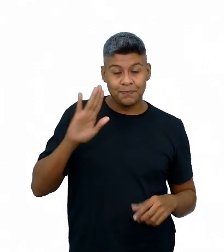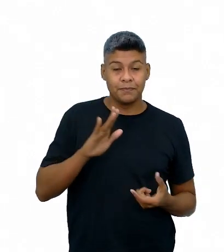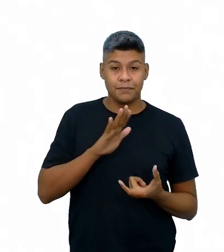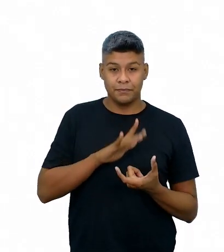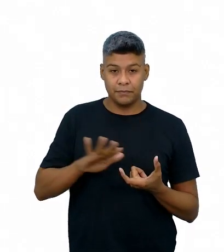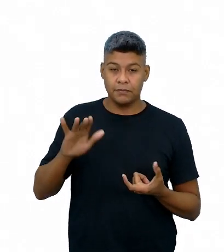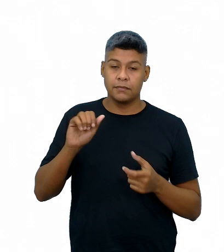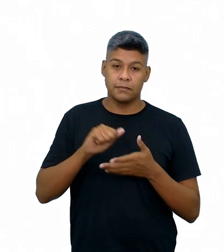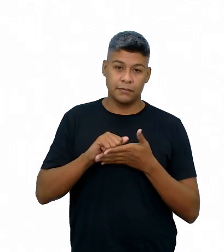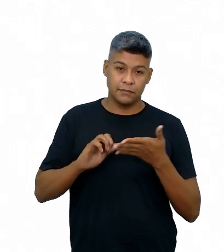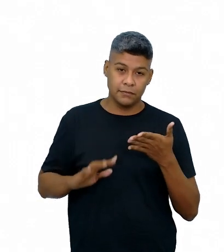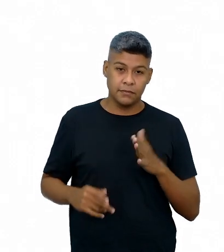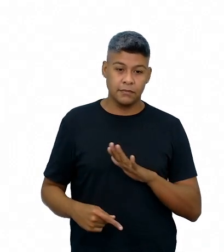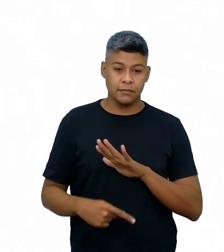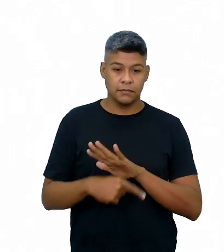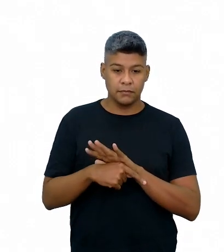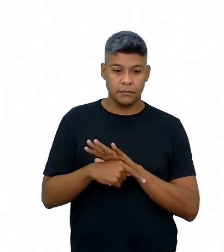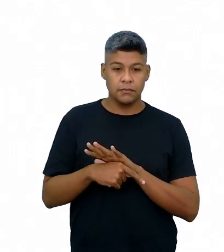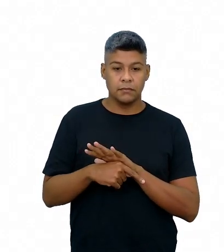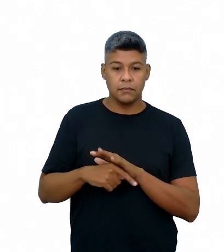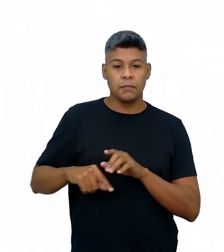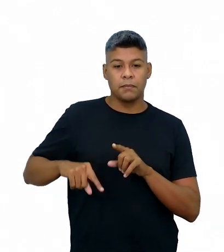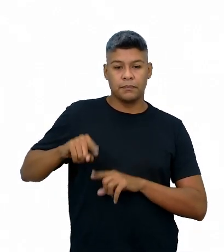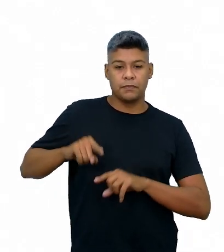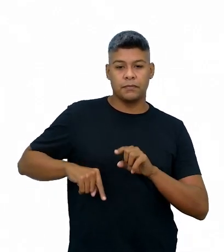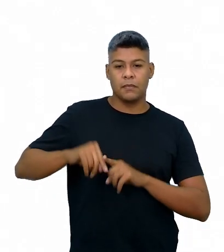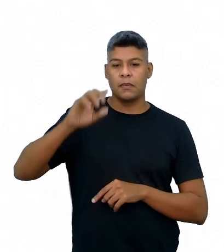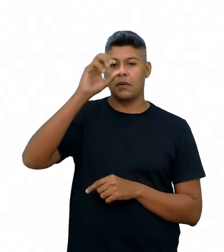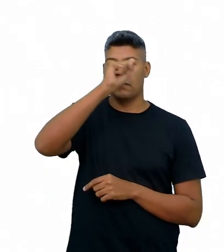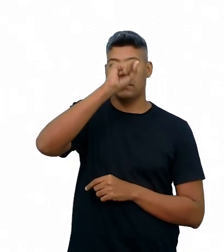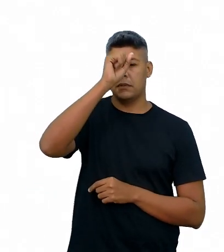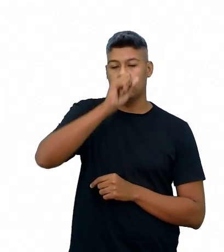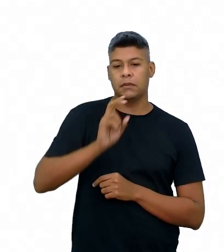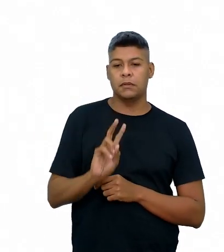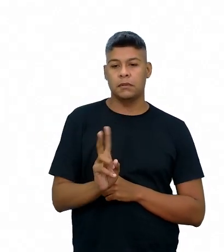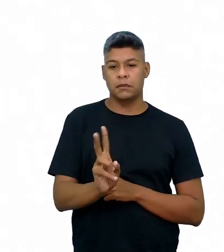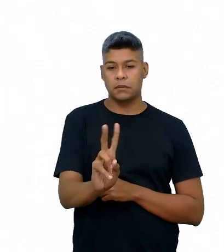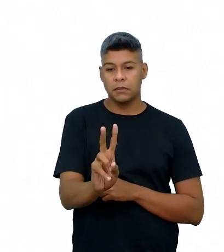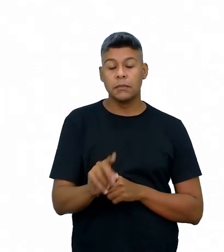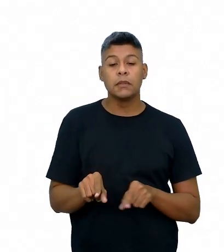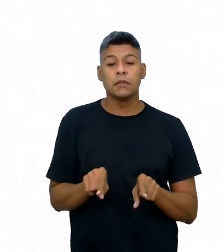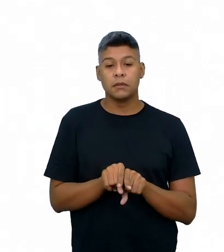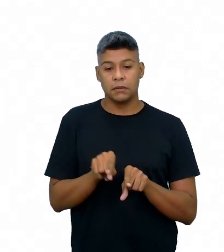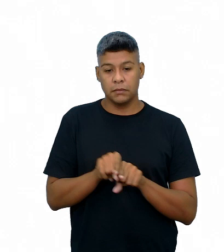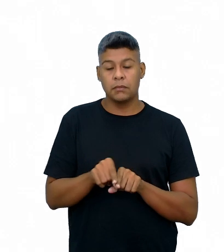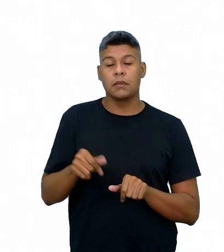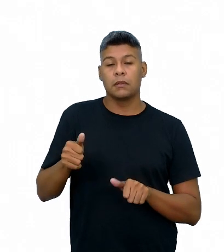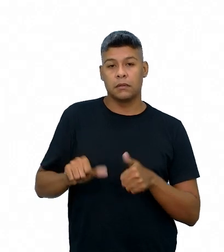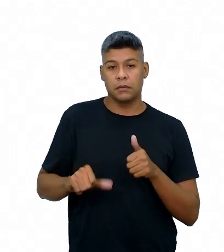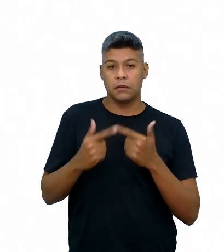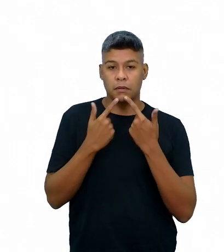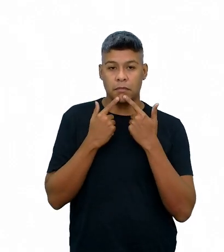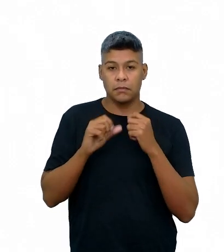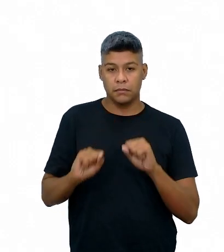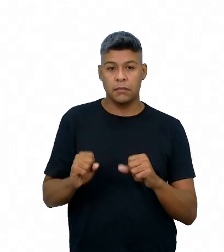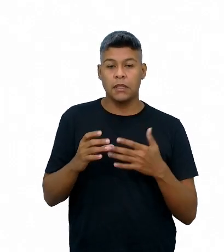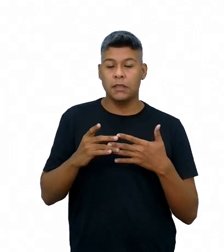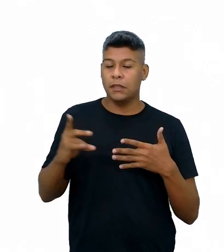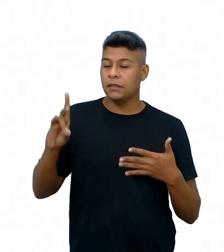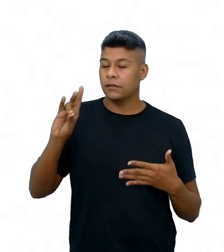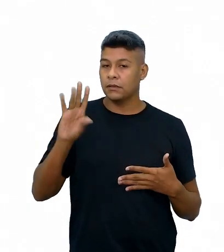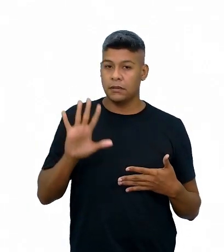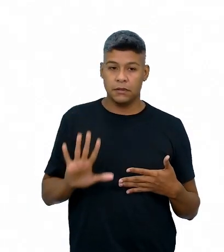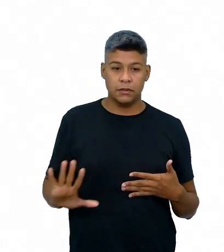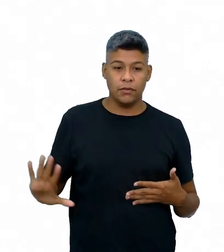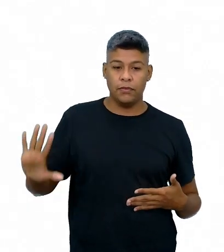atividades que estão na SA3 do material Aprender Sempre, tendo como base também a análise linguística e semiótica. E,